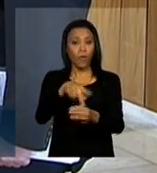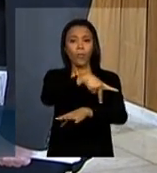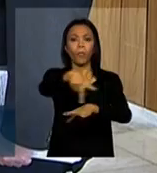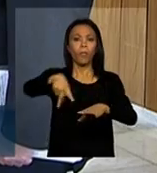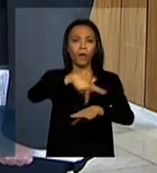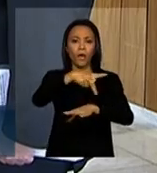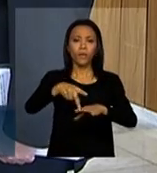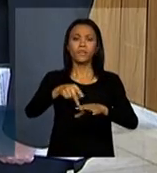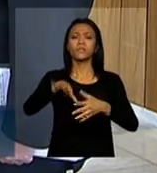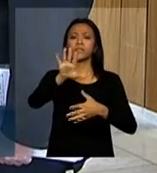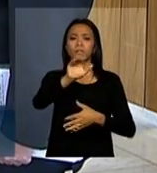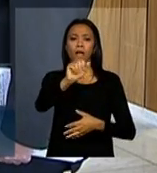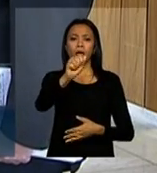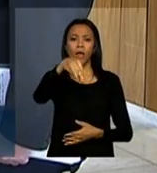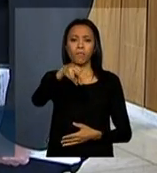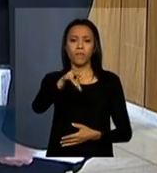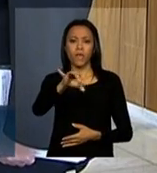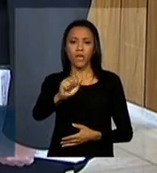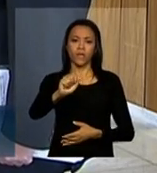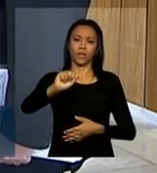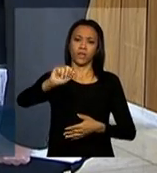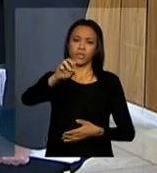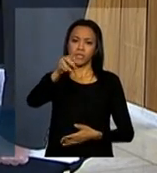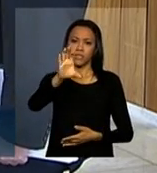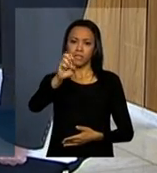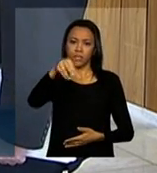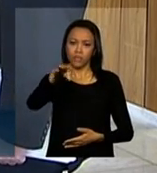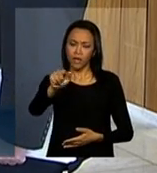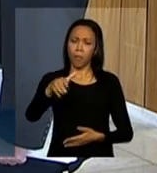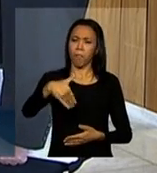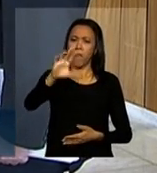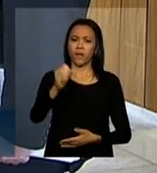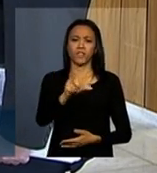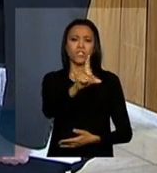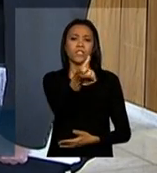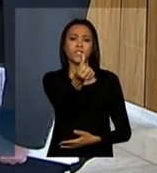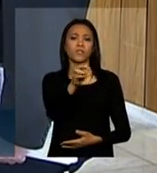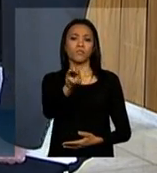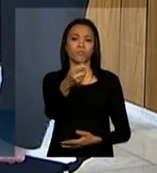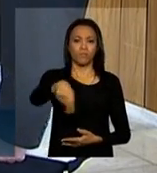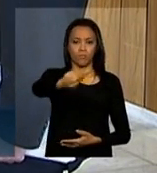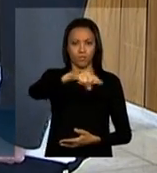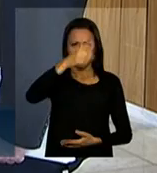da América Central com uma população de mais de 6 milhões de habitantes.